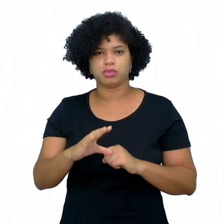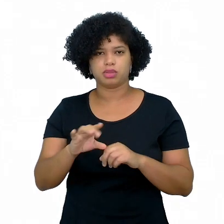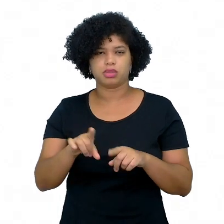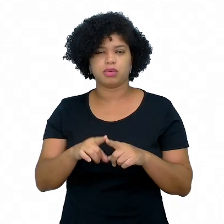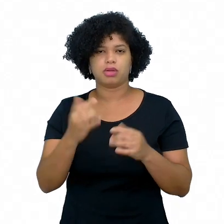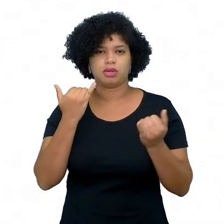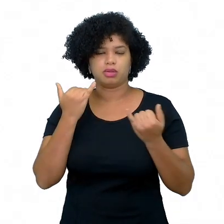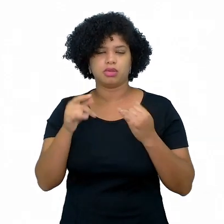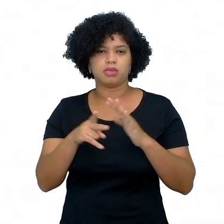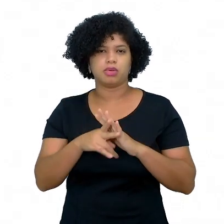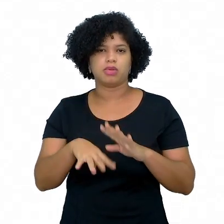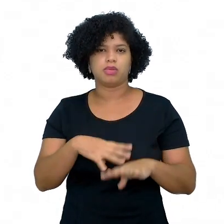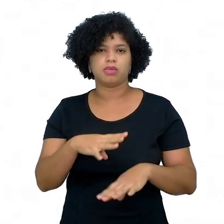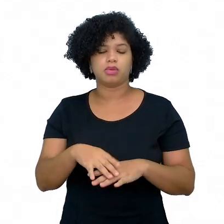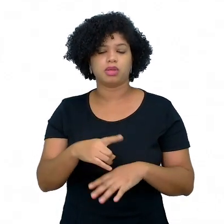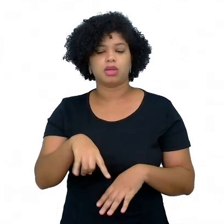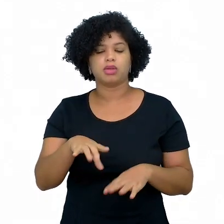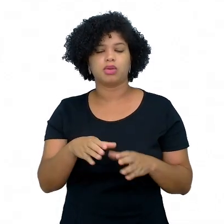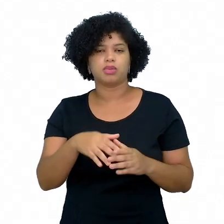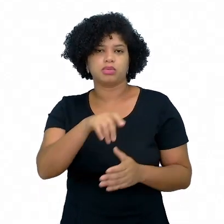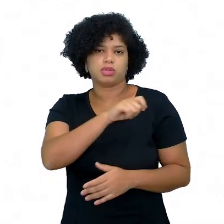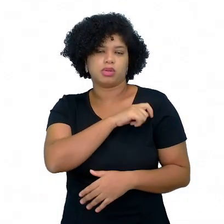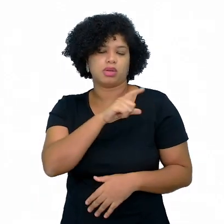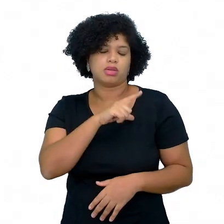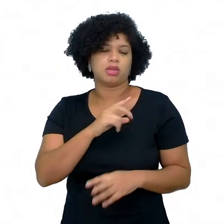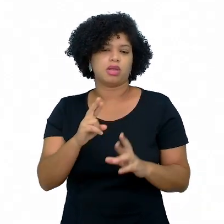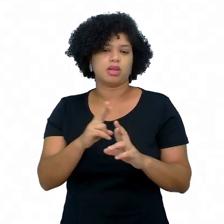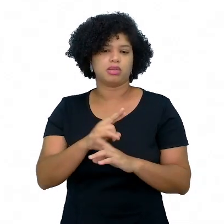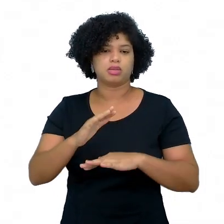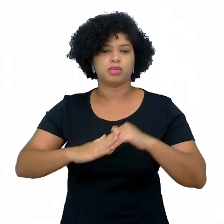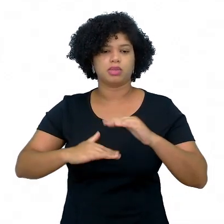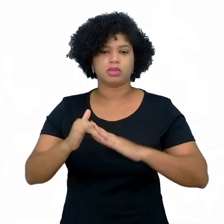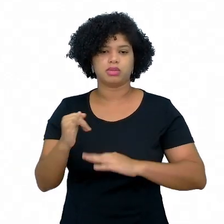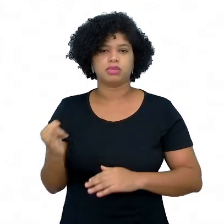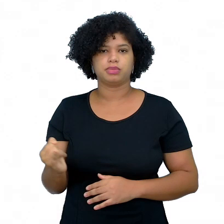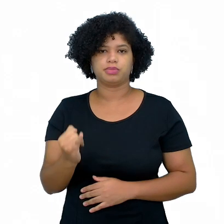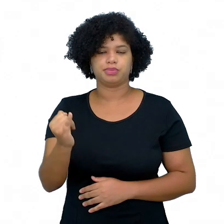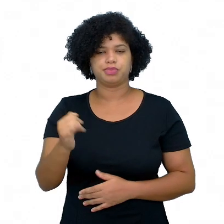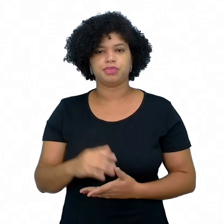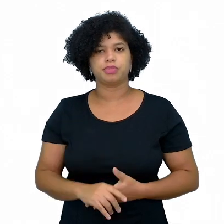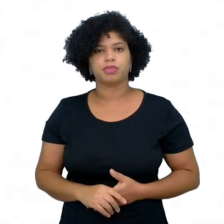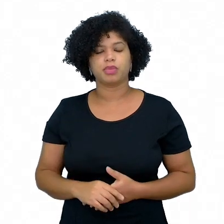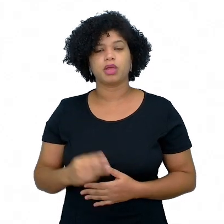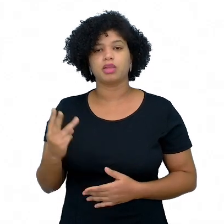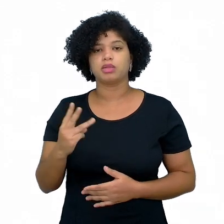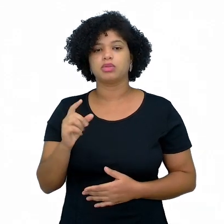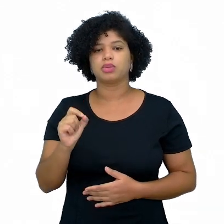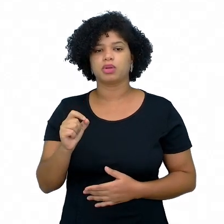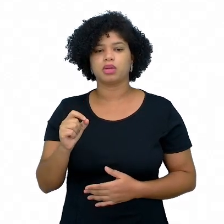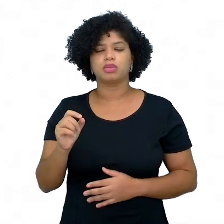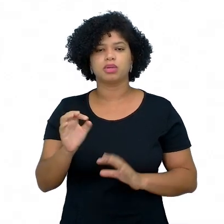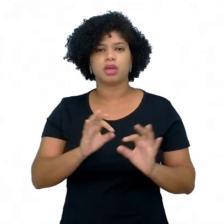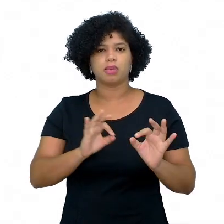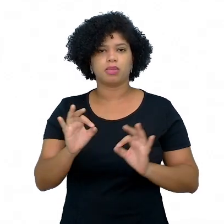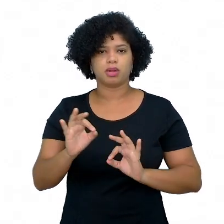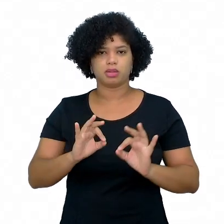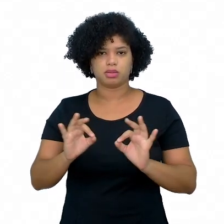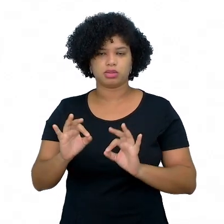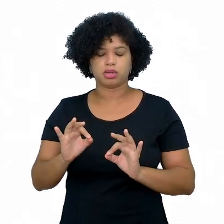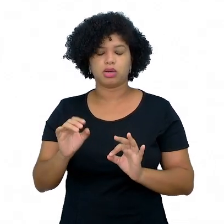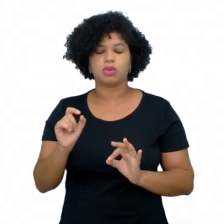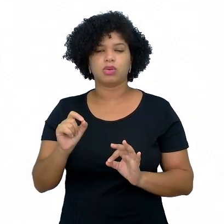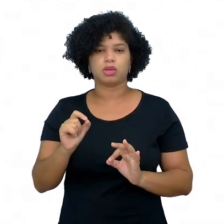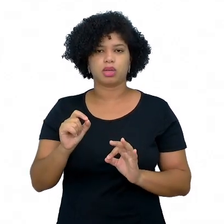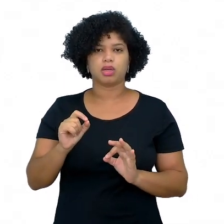os estudantes têm relacionados às habilidades essenciais. A terceira etapa é planejar a aplicação da sequência de